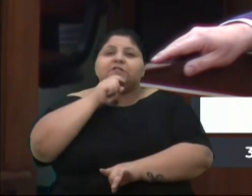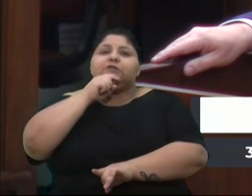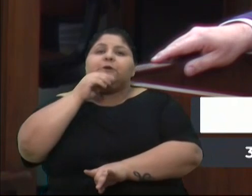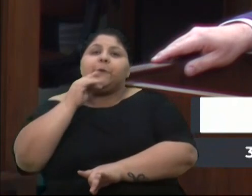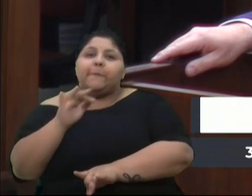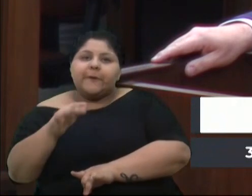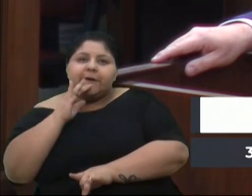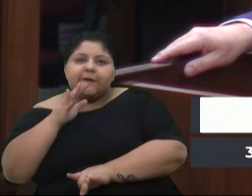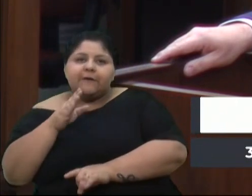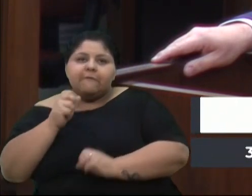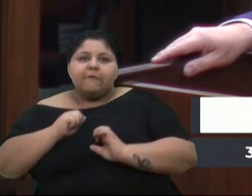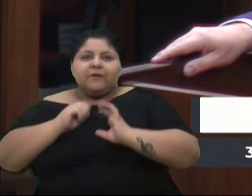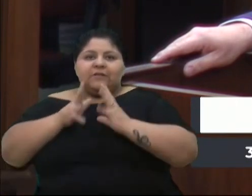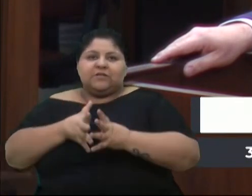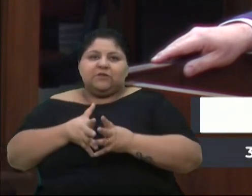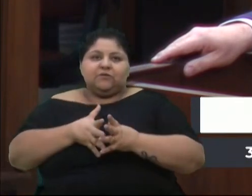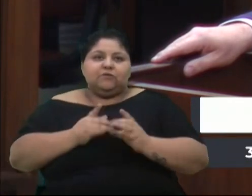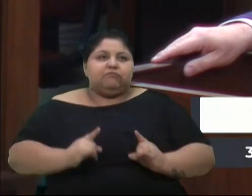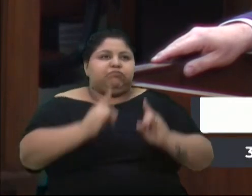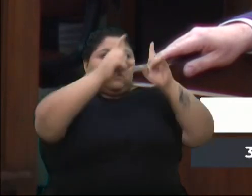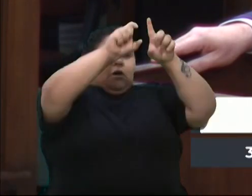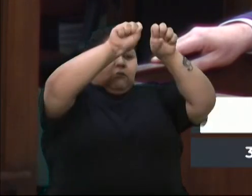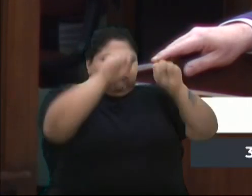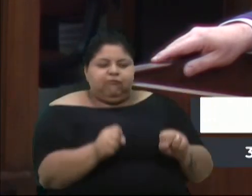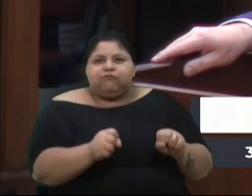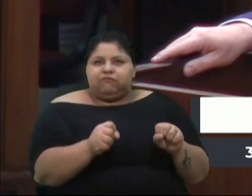aqueles espaços. Então, hoje, às 15 horas,